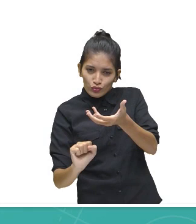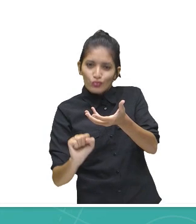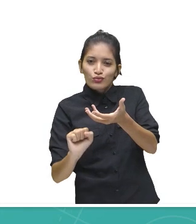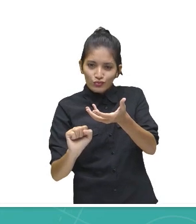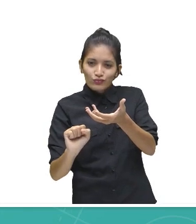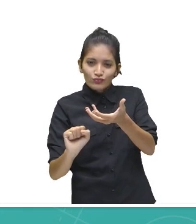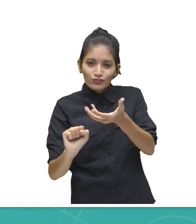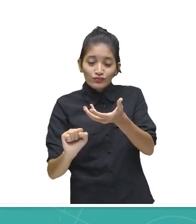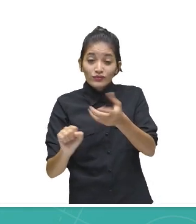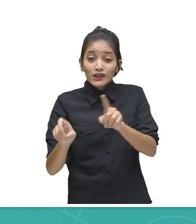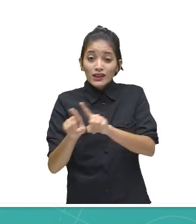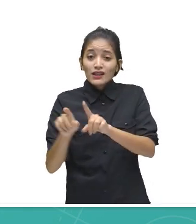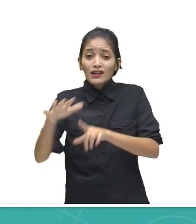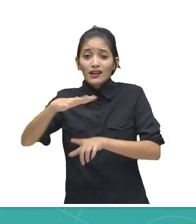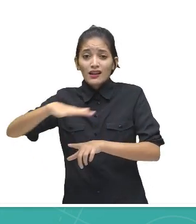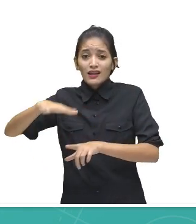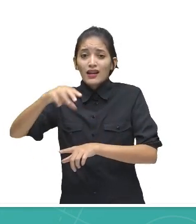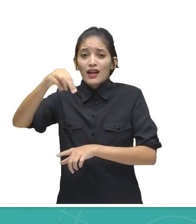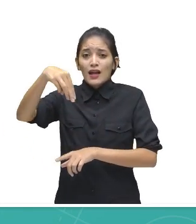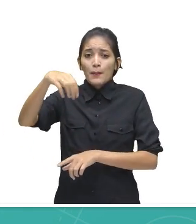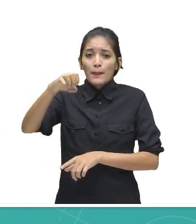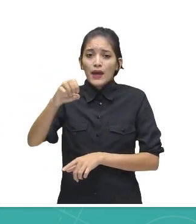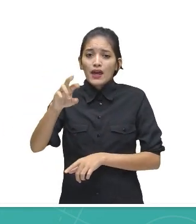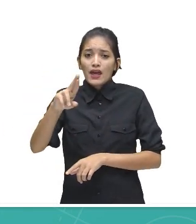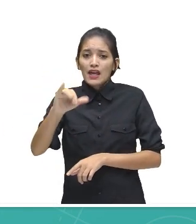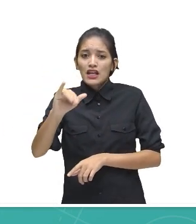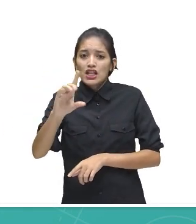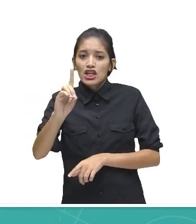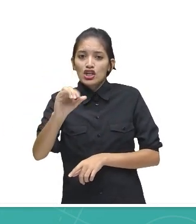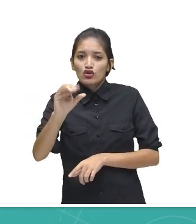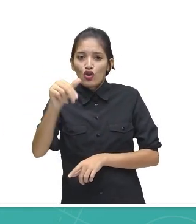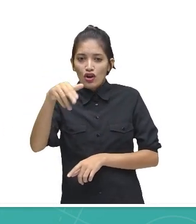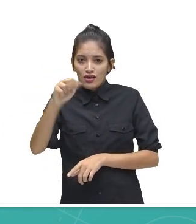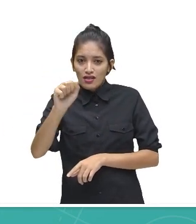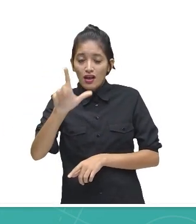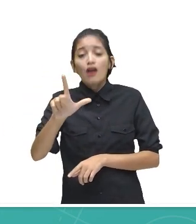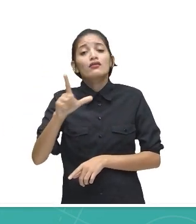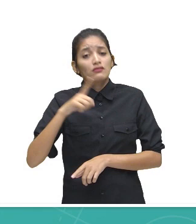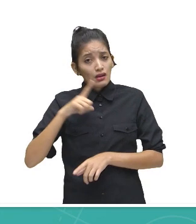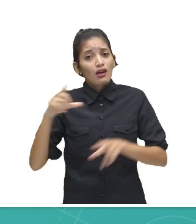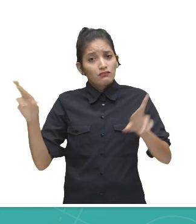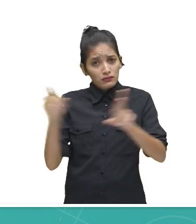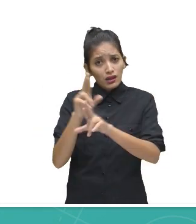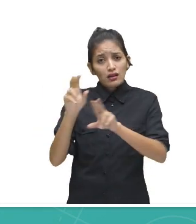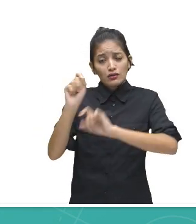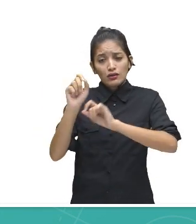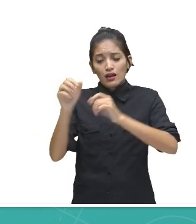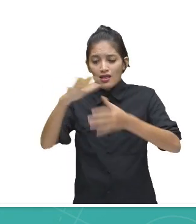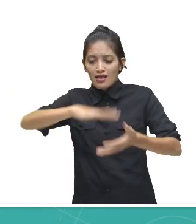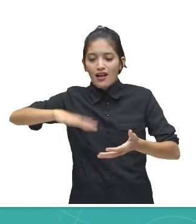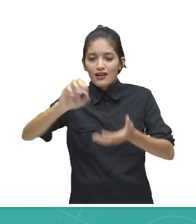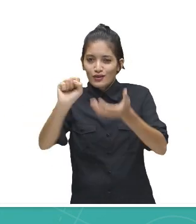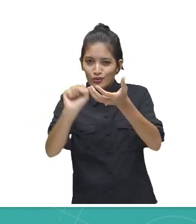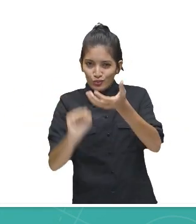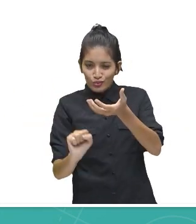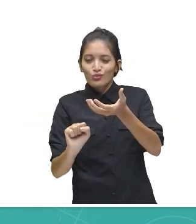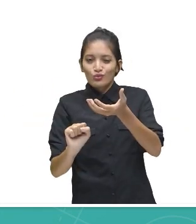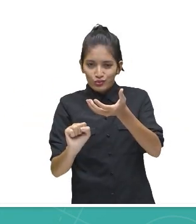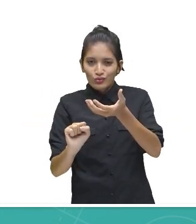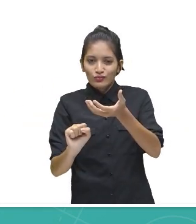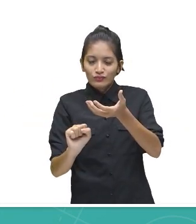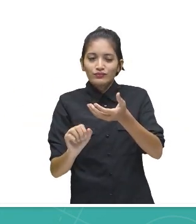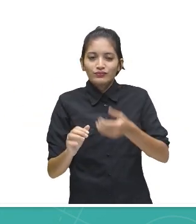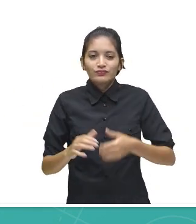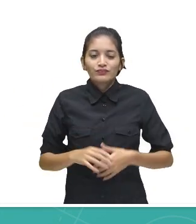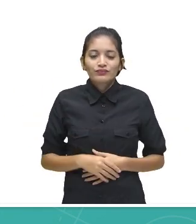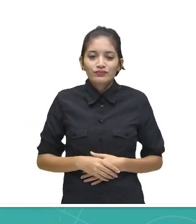Sul, ou na região meridional. Essa palavra difícil aí, ela faz referência à parte sul do planeta, né? A parte mais lá, o